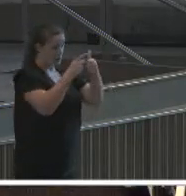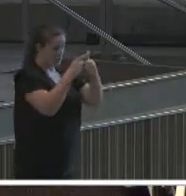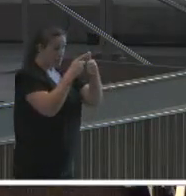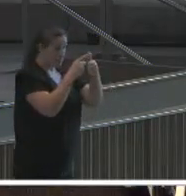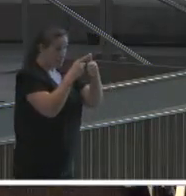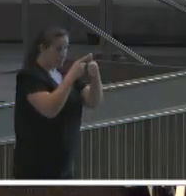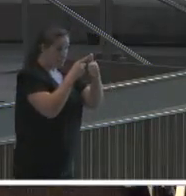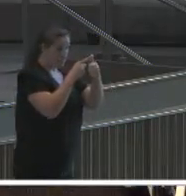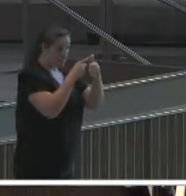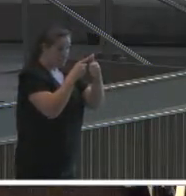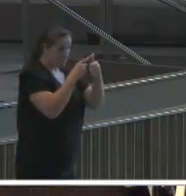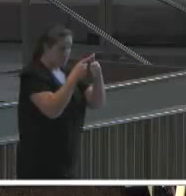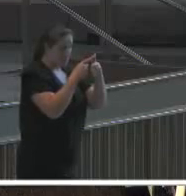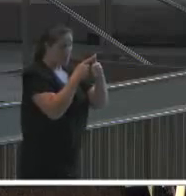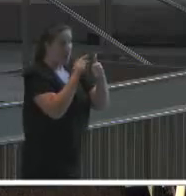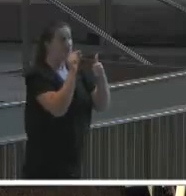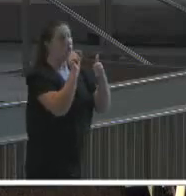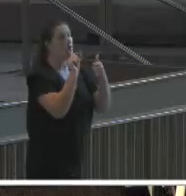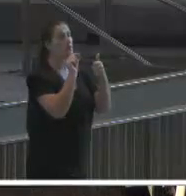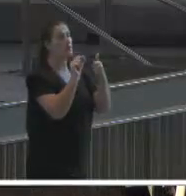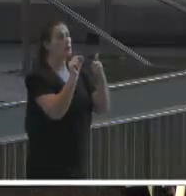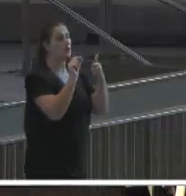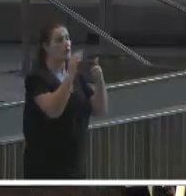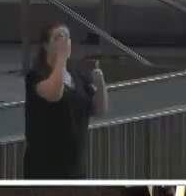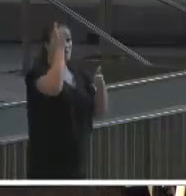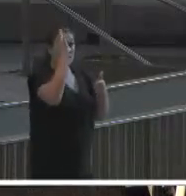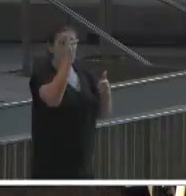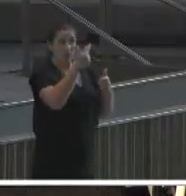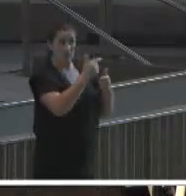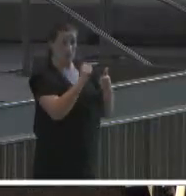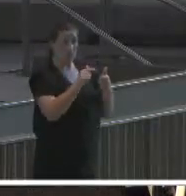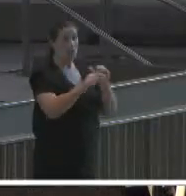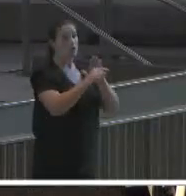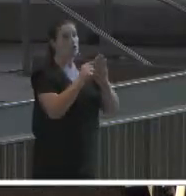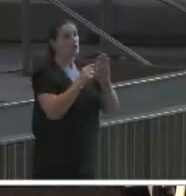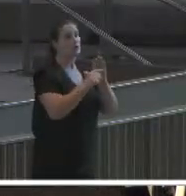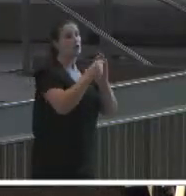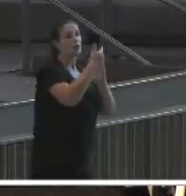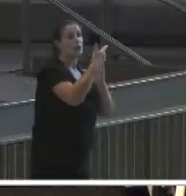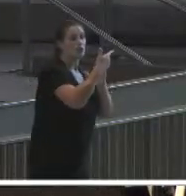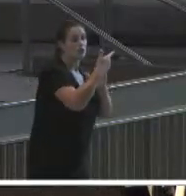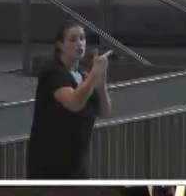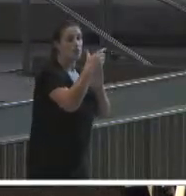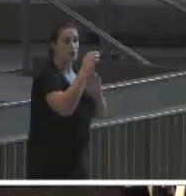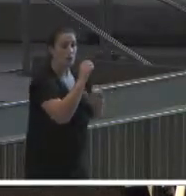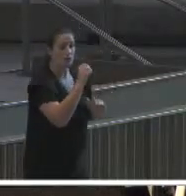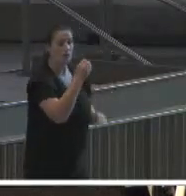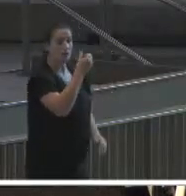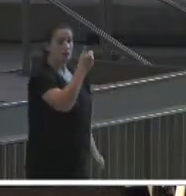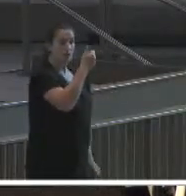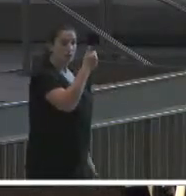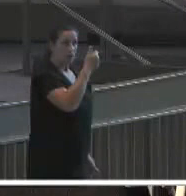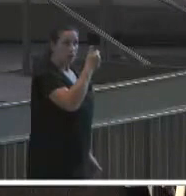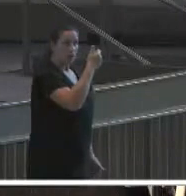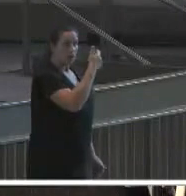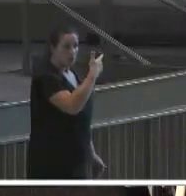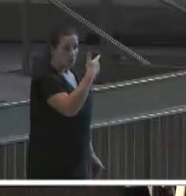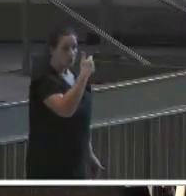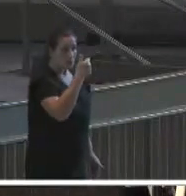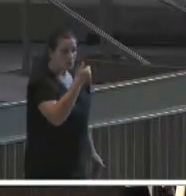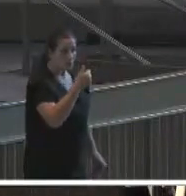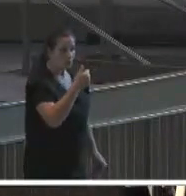que a gente vai aprender sobre infidelidade está nos versículos 20 e 21, e tem a ver com o sentido